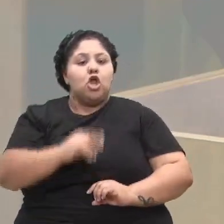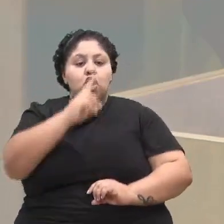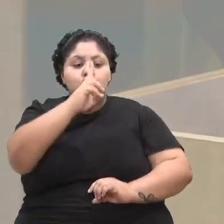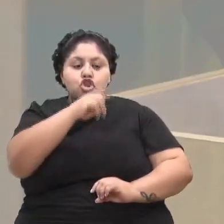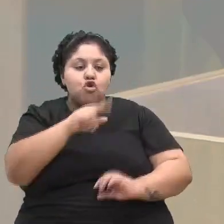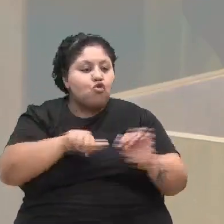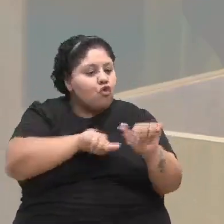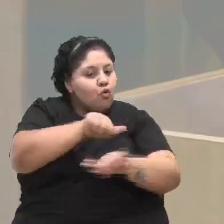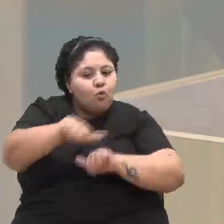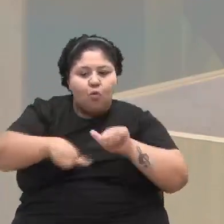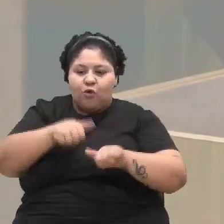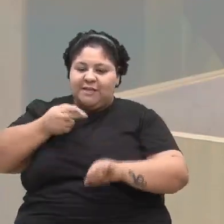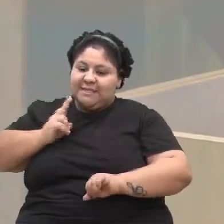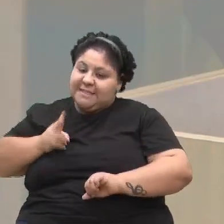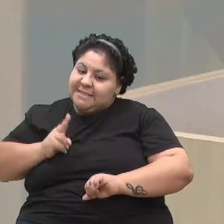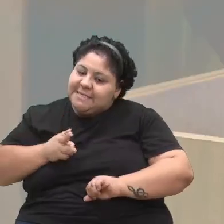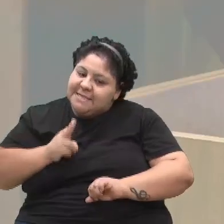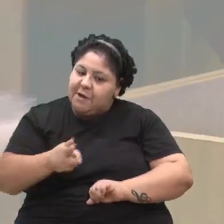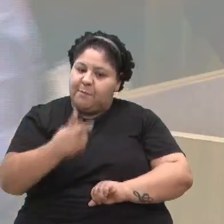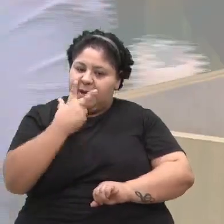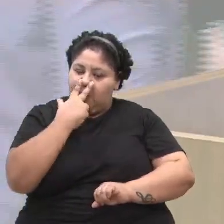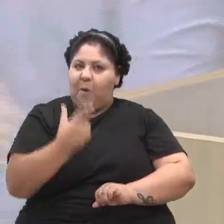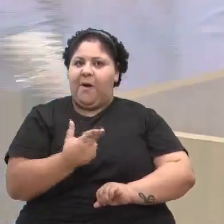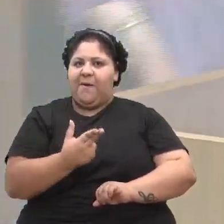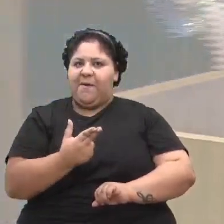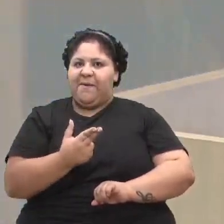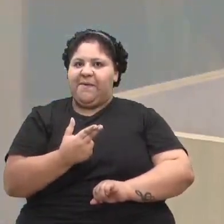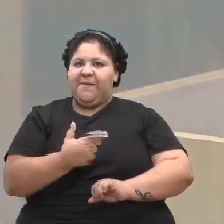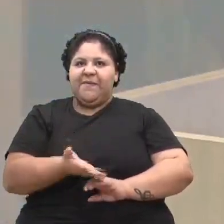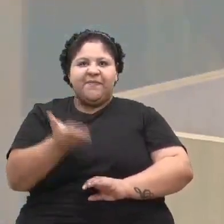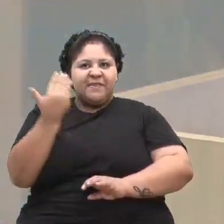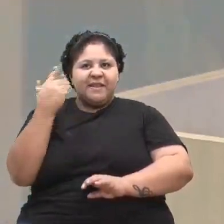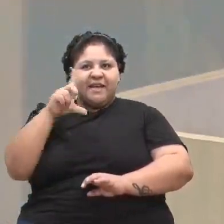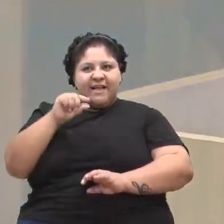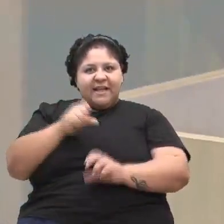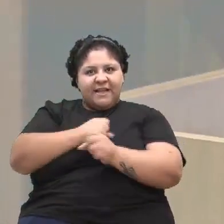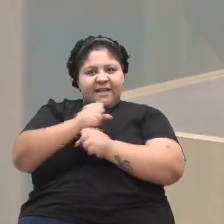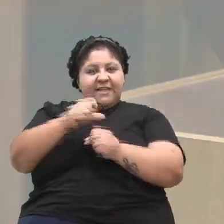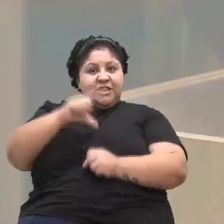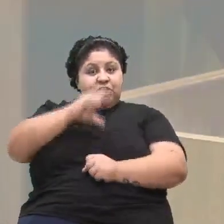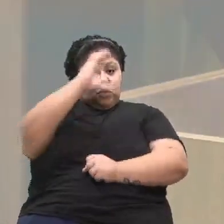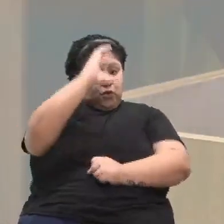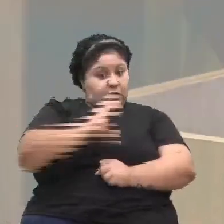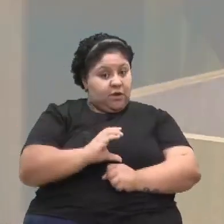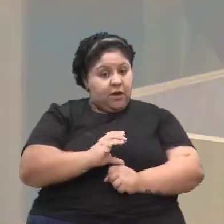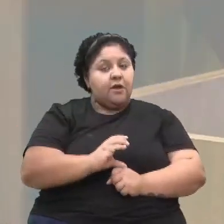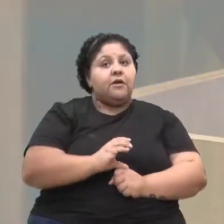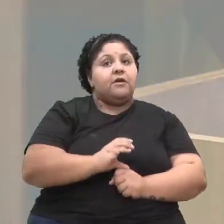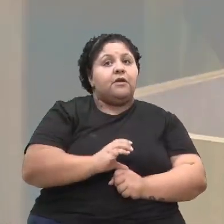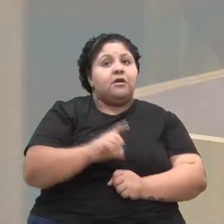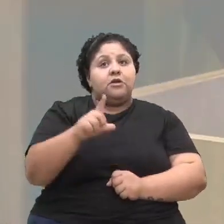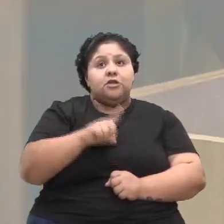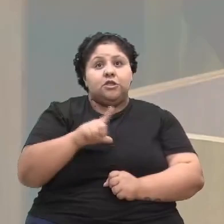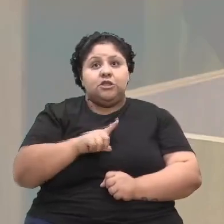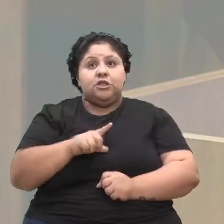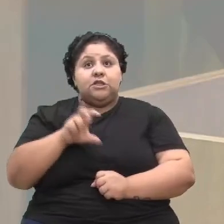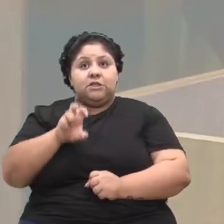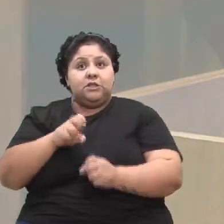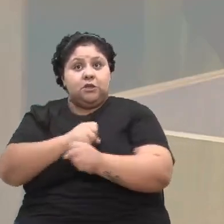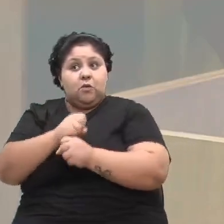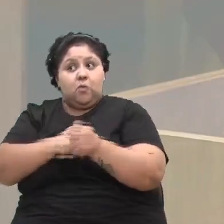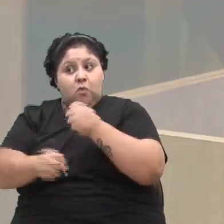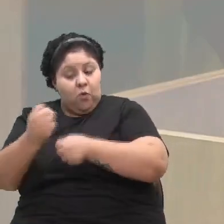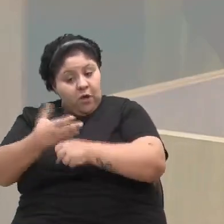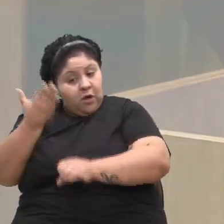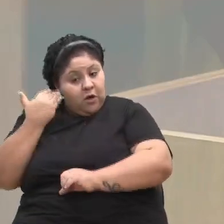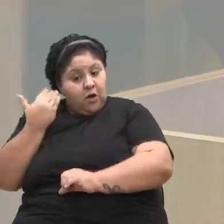muda, ele é sempre igual. Há 10 anos atrás o Fantinel tinha um caráter, há 5 anos atrás ele tinha o mesmo caráter e